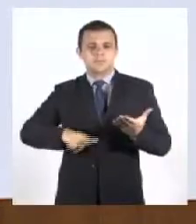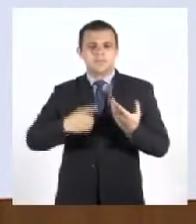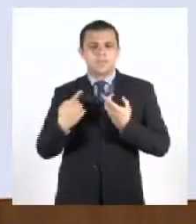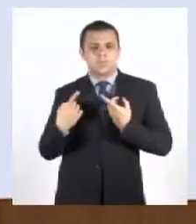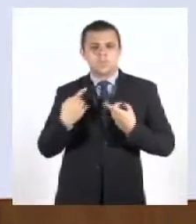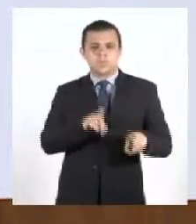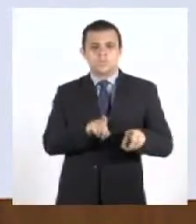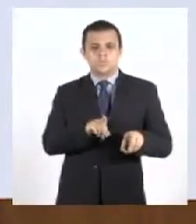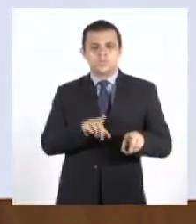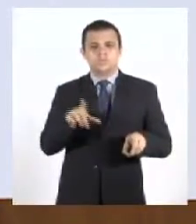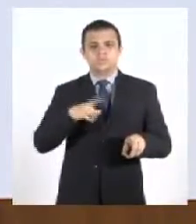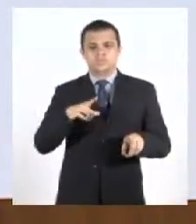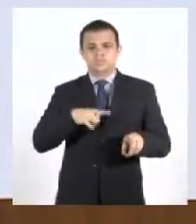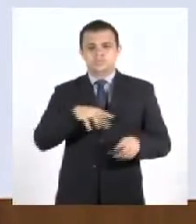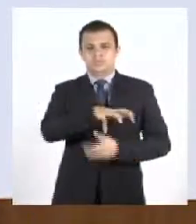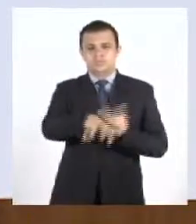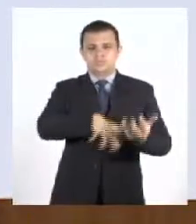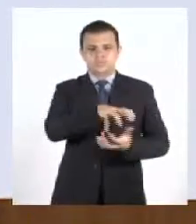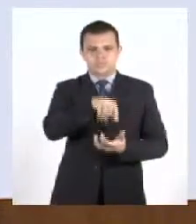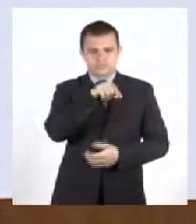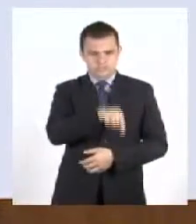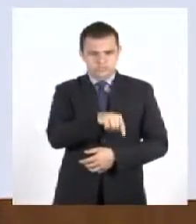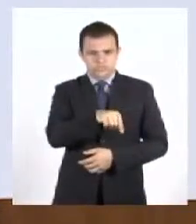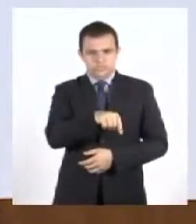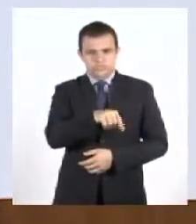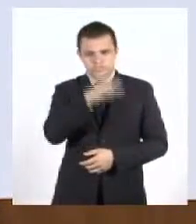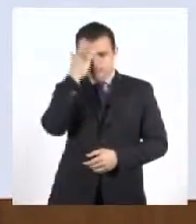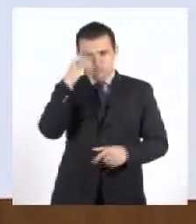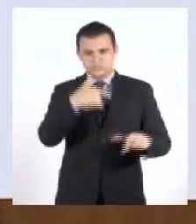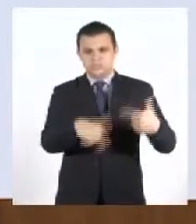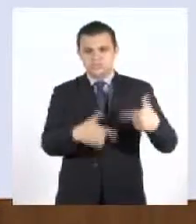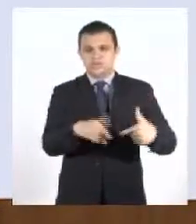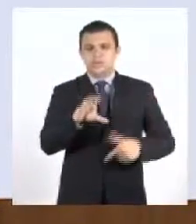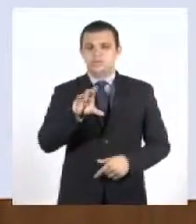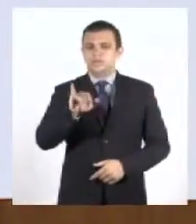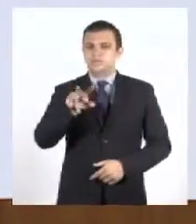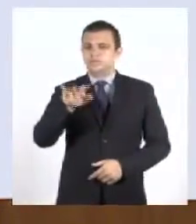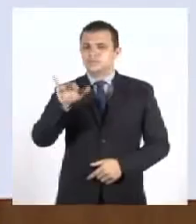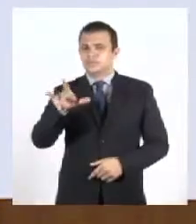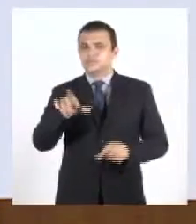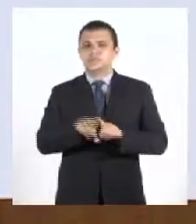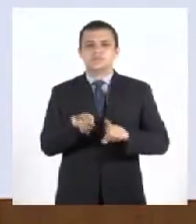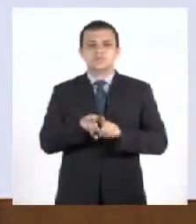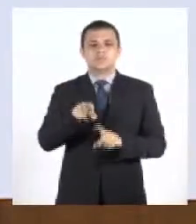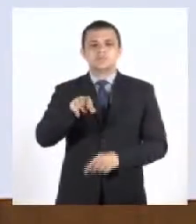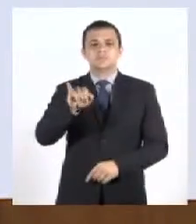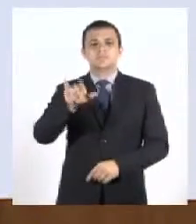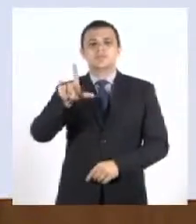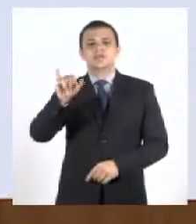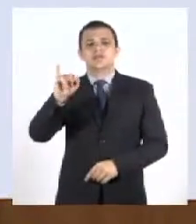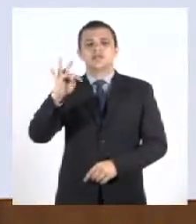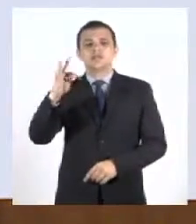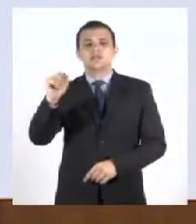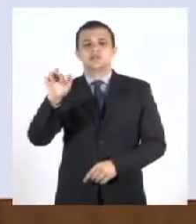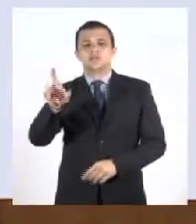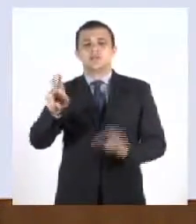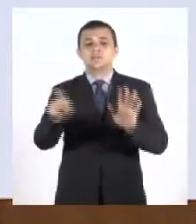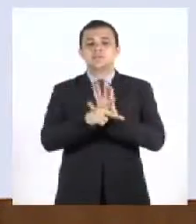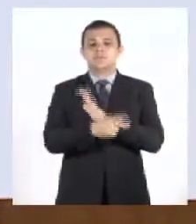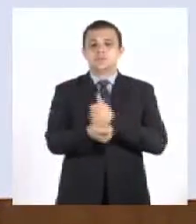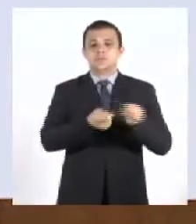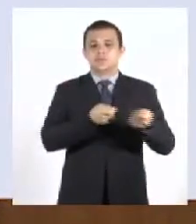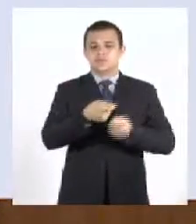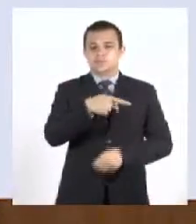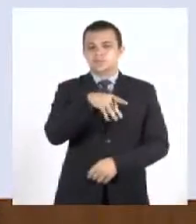tenham gerado qualquer tipo de punição aos servidores civis e militares, pertencentes à administração